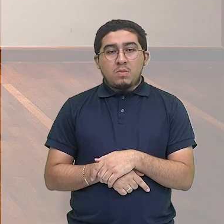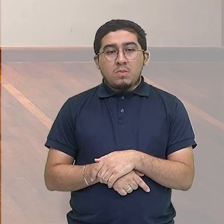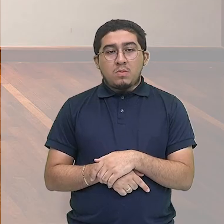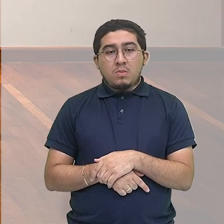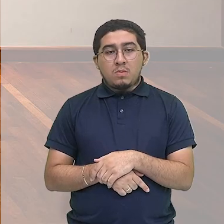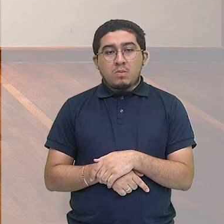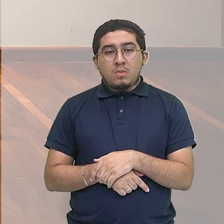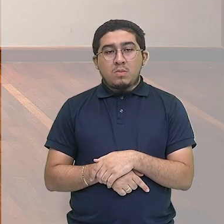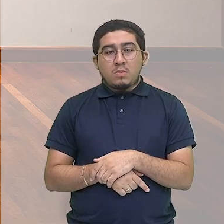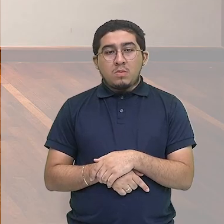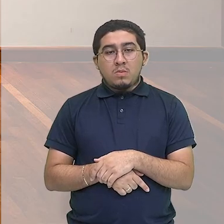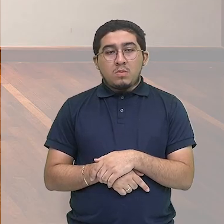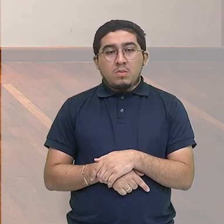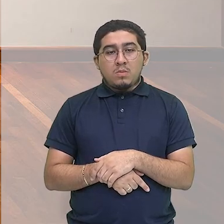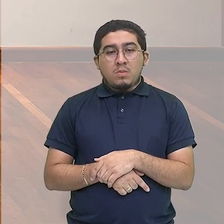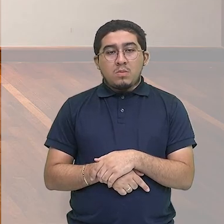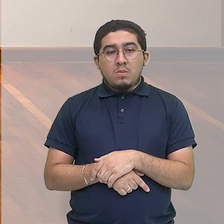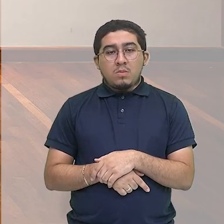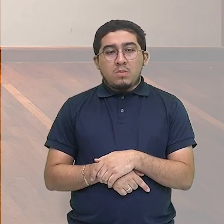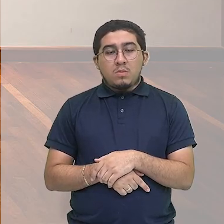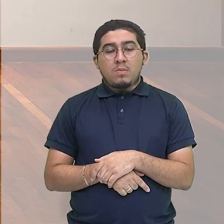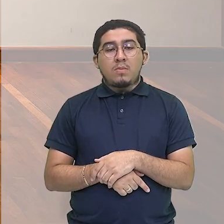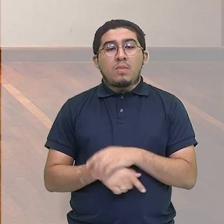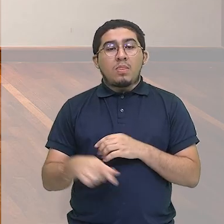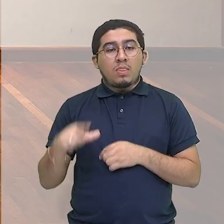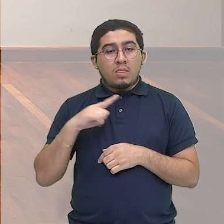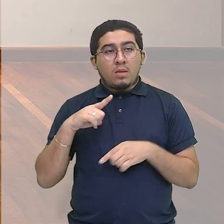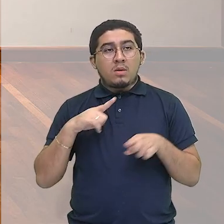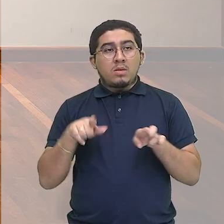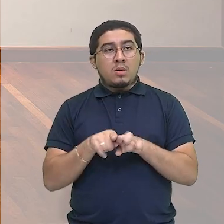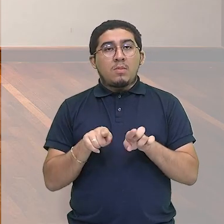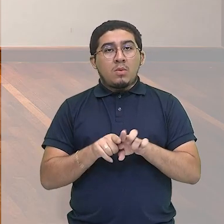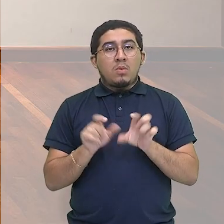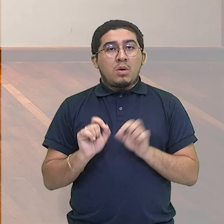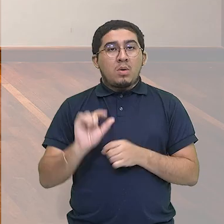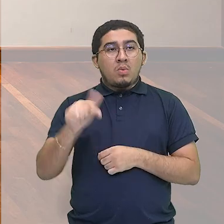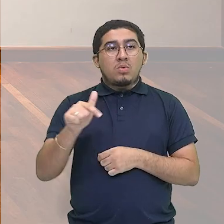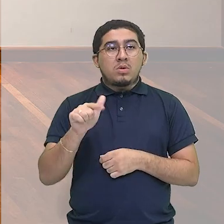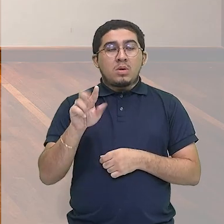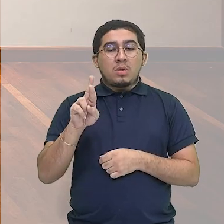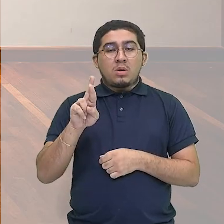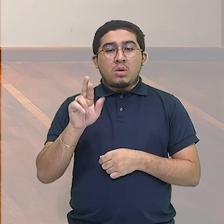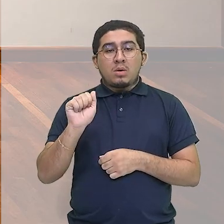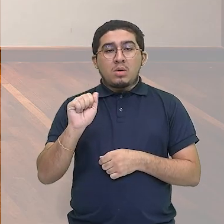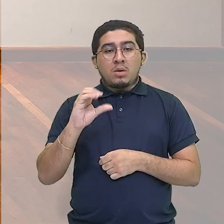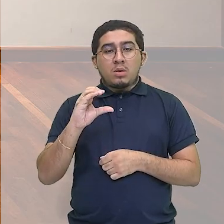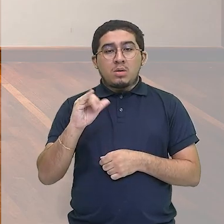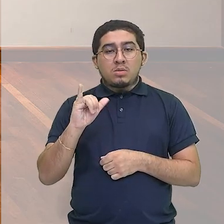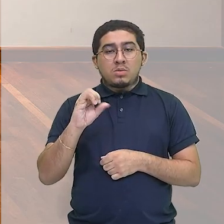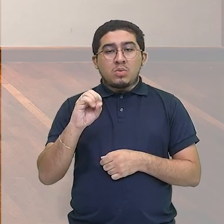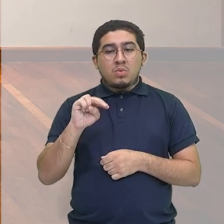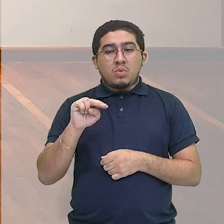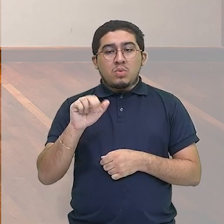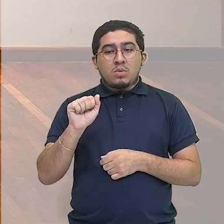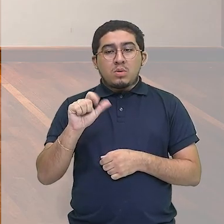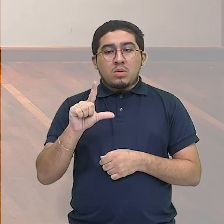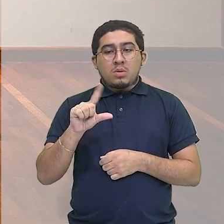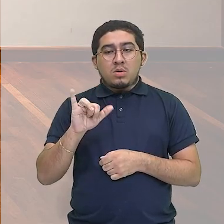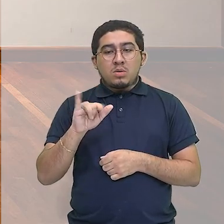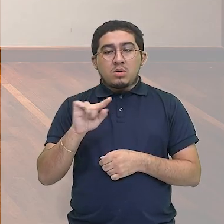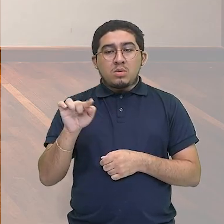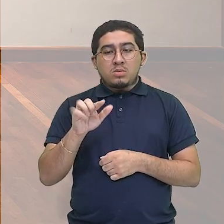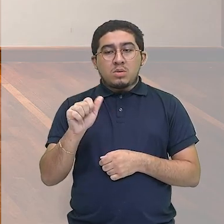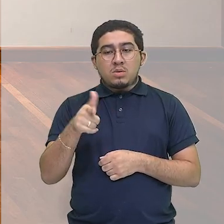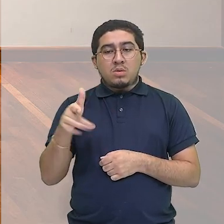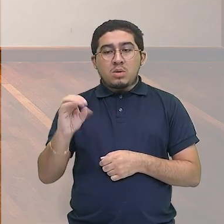ele divide em 4, né, 4 da ação. Depois nós temos aí a questão da racionalização, né, um outro conceito